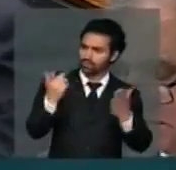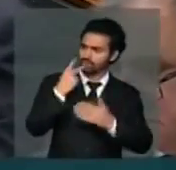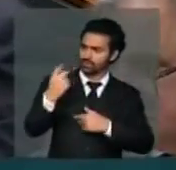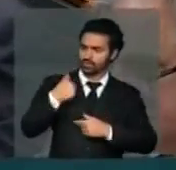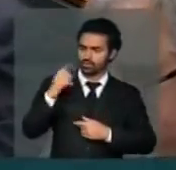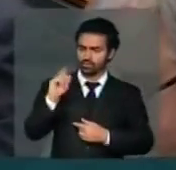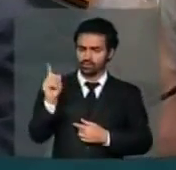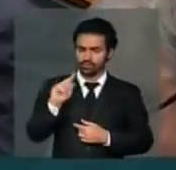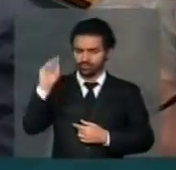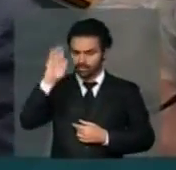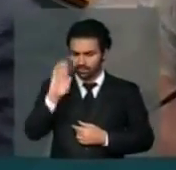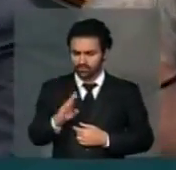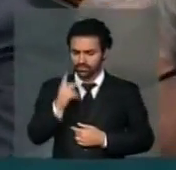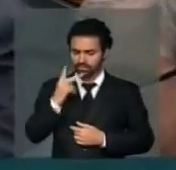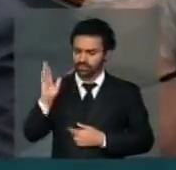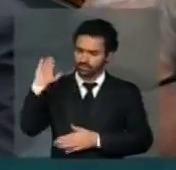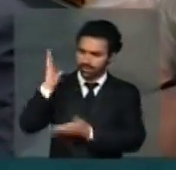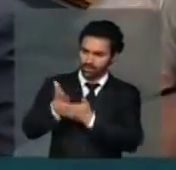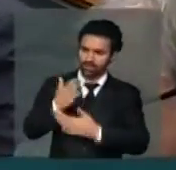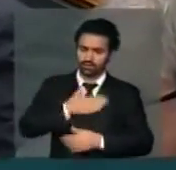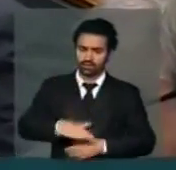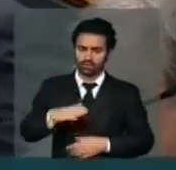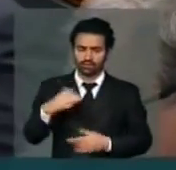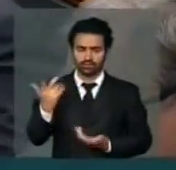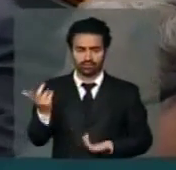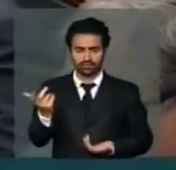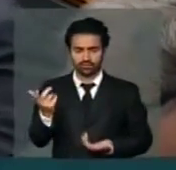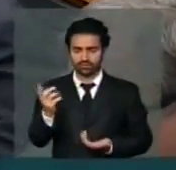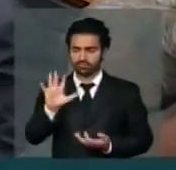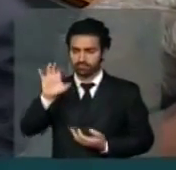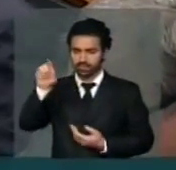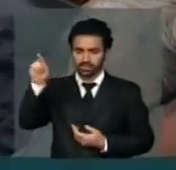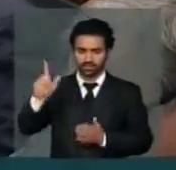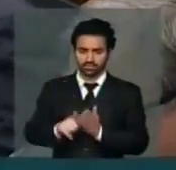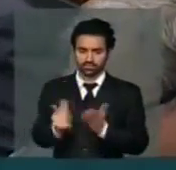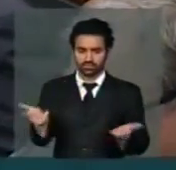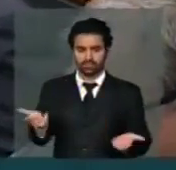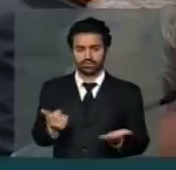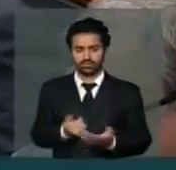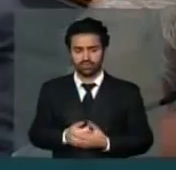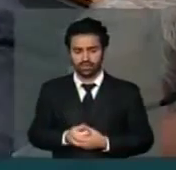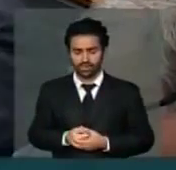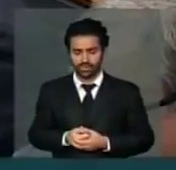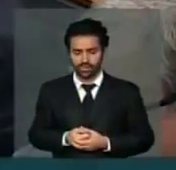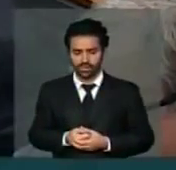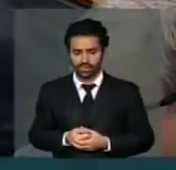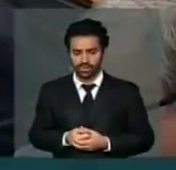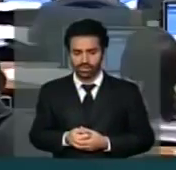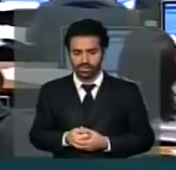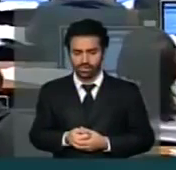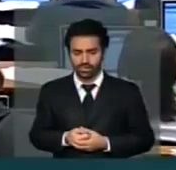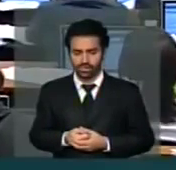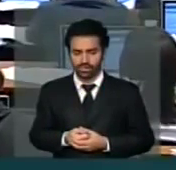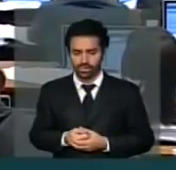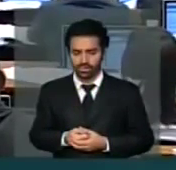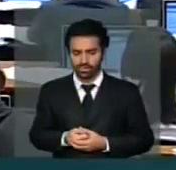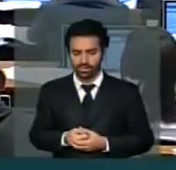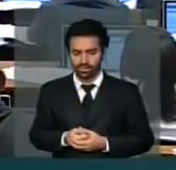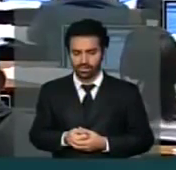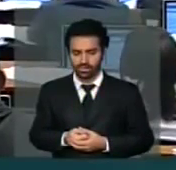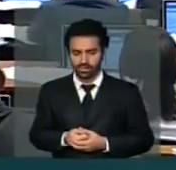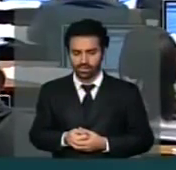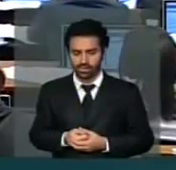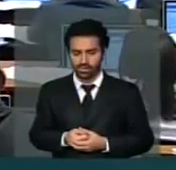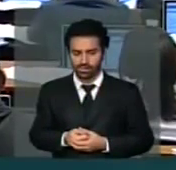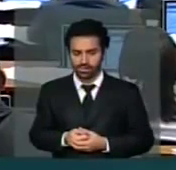está falando é o Brasil. Calma. Usar um tempo vai brigar com os jornais, que já não é comigo. seu para me atacar. Vai brigar com os jornais, eu peço para Vossa Excelência concluir. Ele tem uma pergunta,